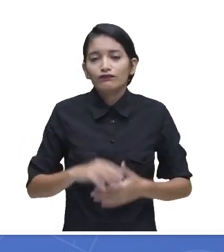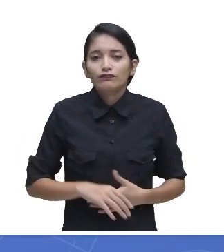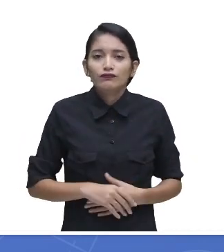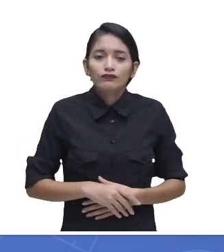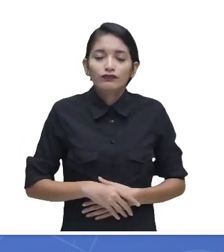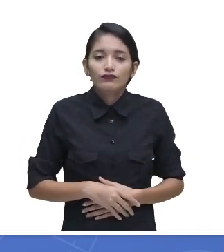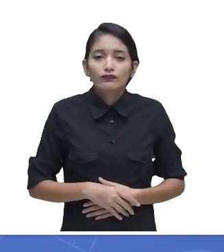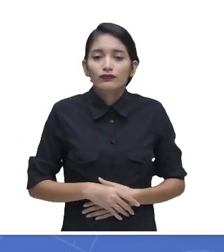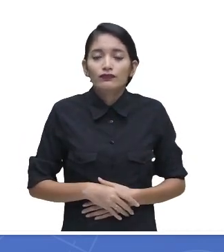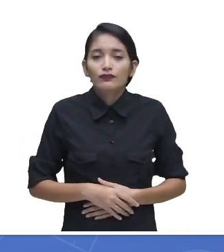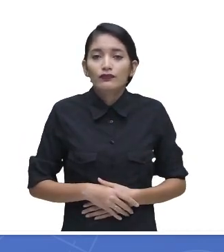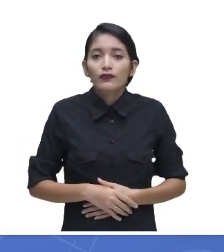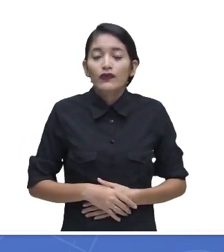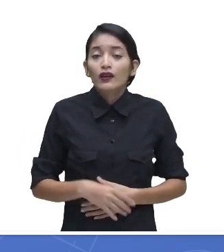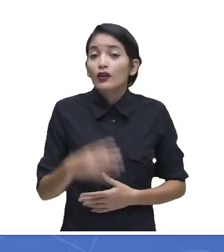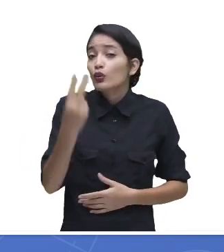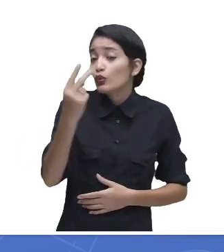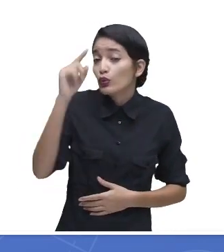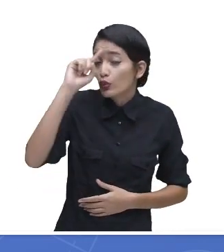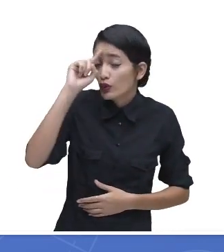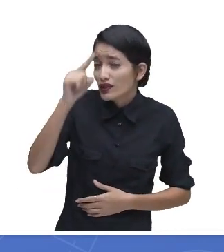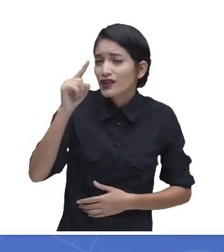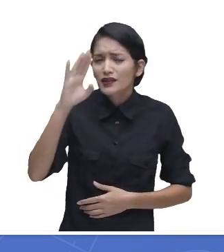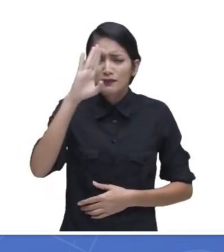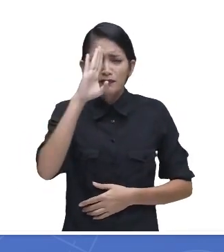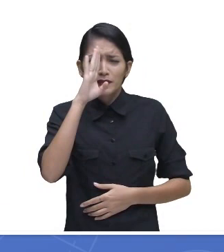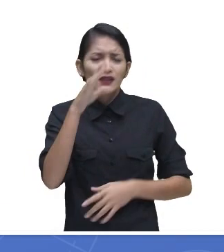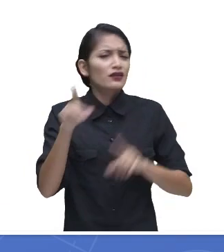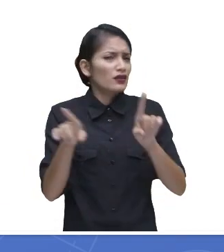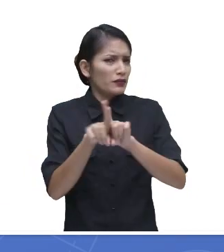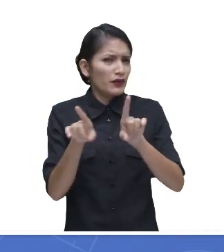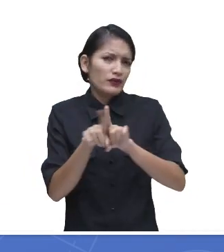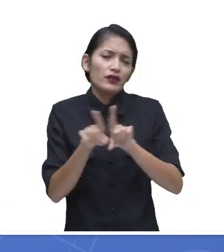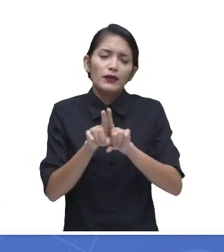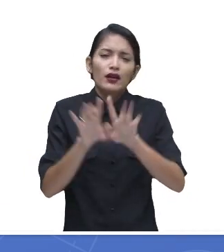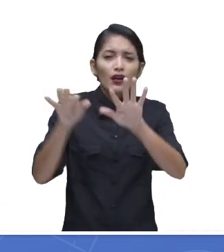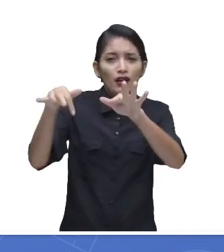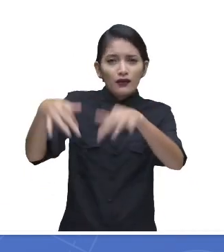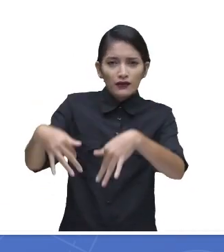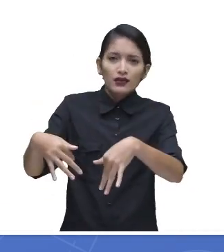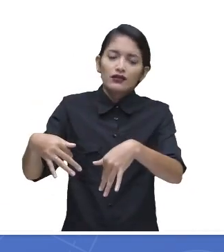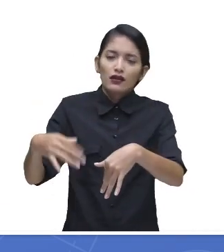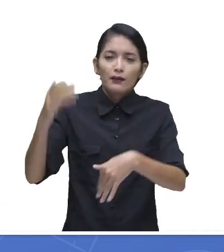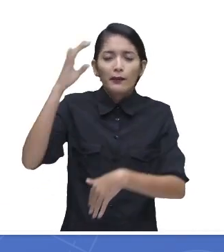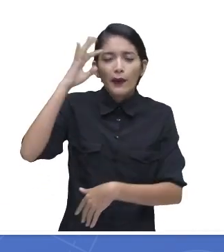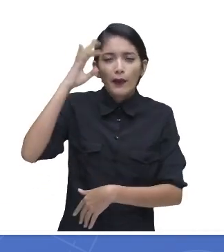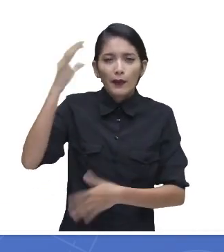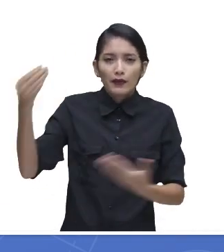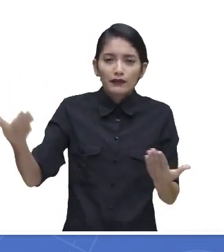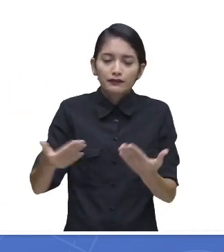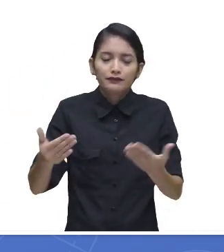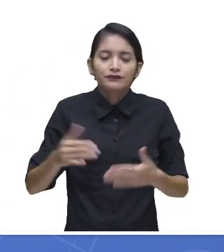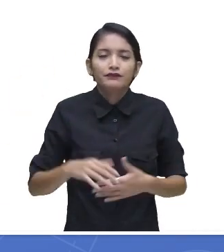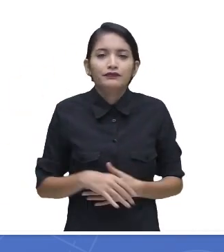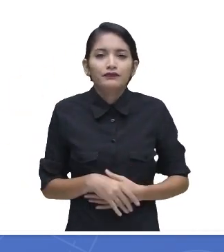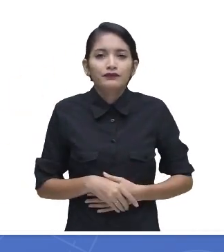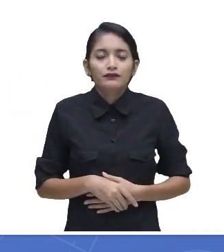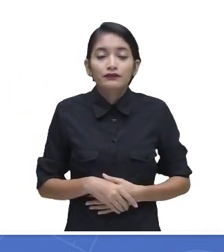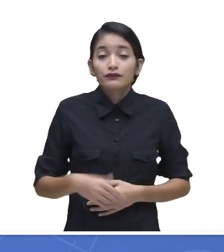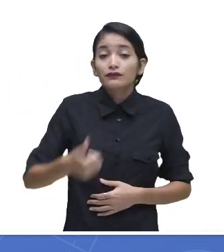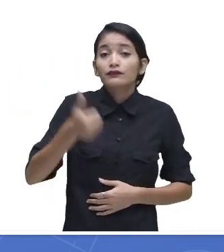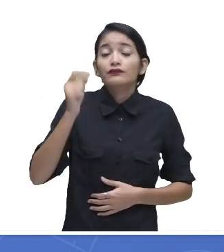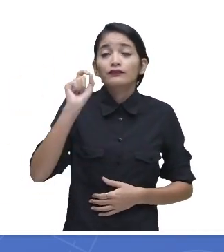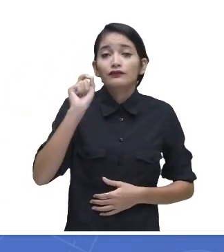E tem duas ideias que são chaves para vocês, para a gente fechar aqui a nossa reflexão da aula de hoje.